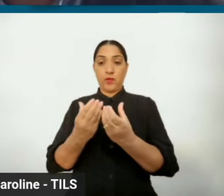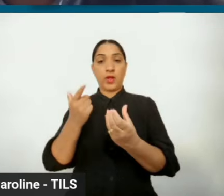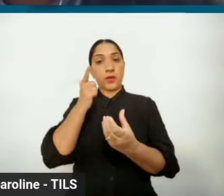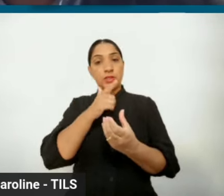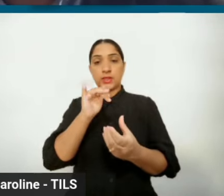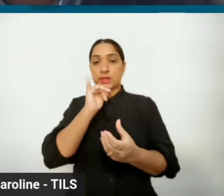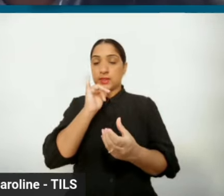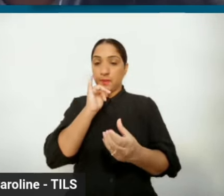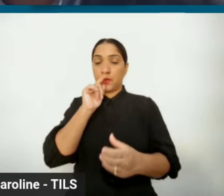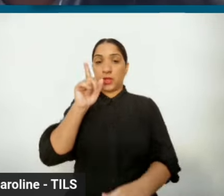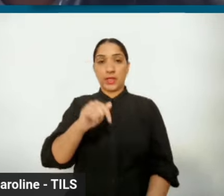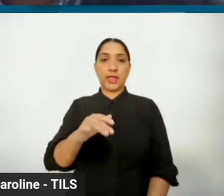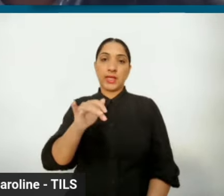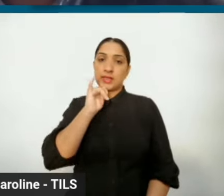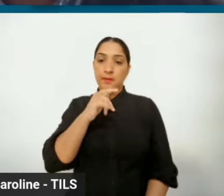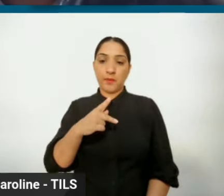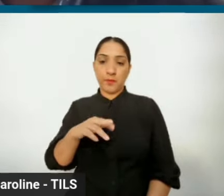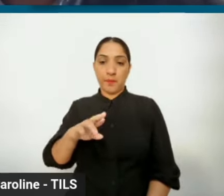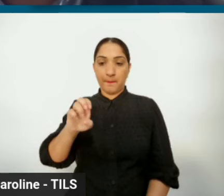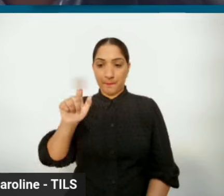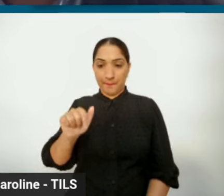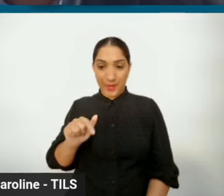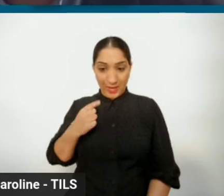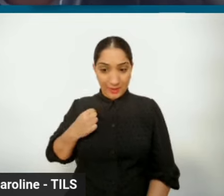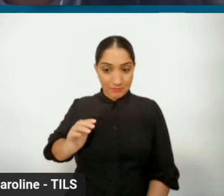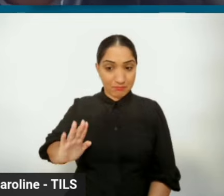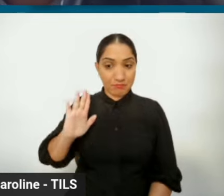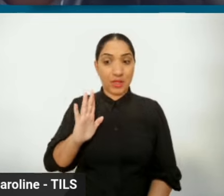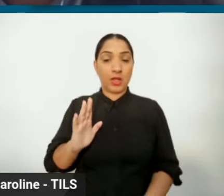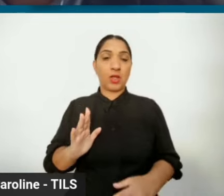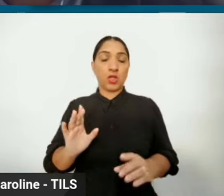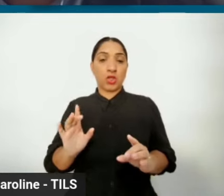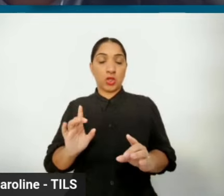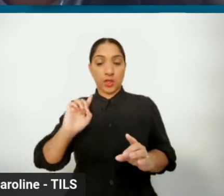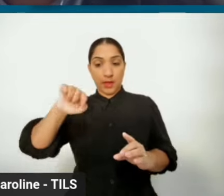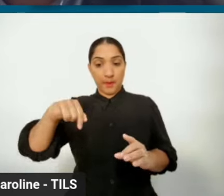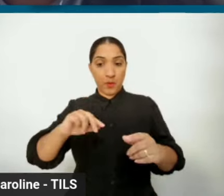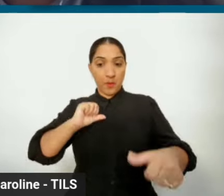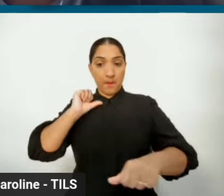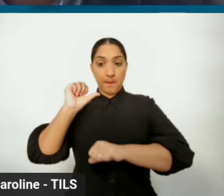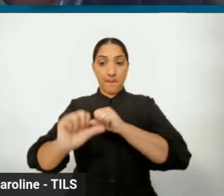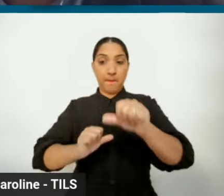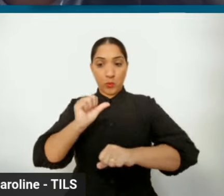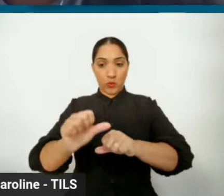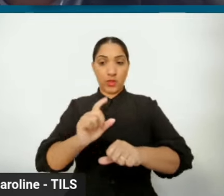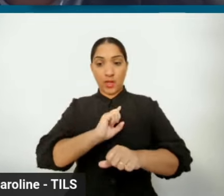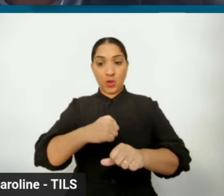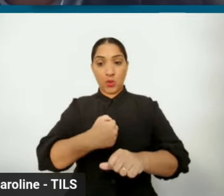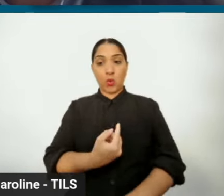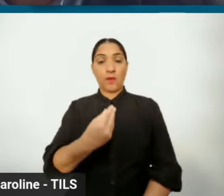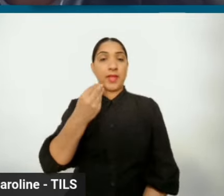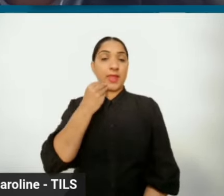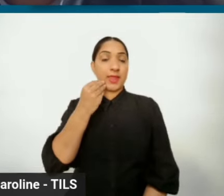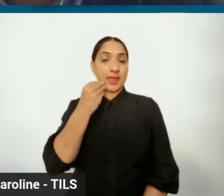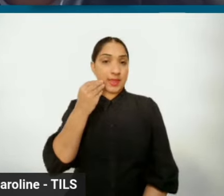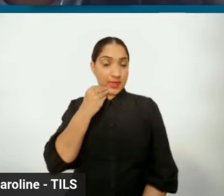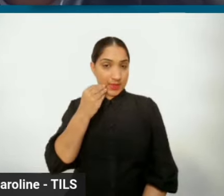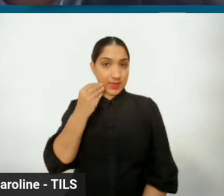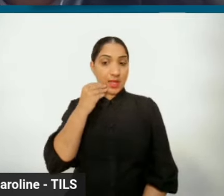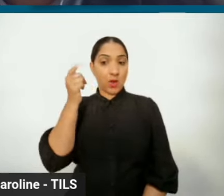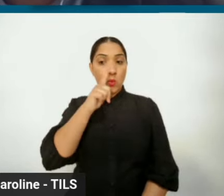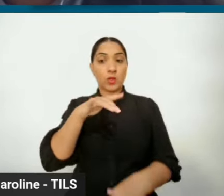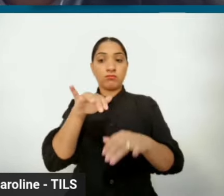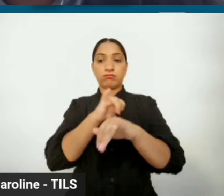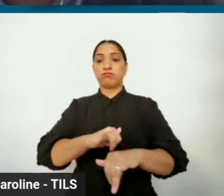ser pré-candidatas e se tornam candidatas, o Diário PCD vai tentar, não é, na medida do possível, divulgar